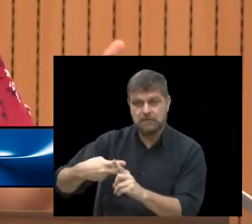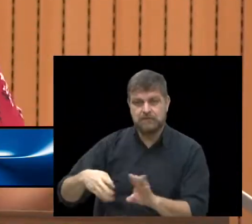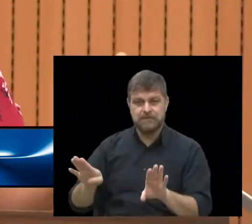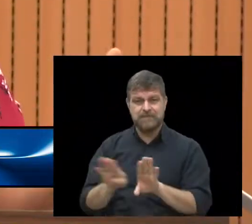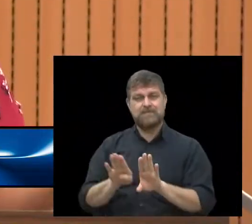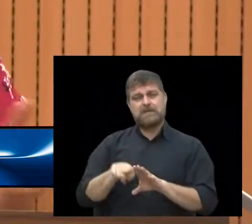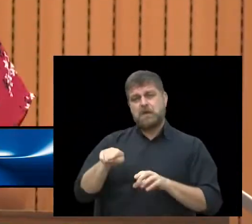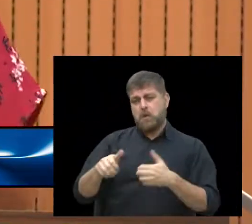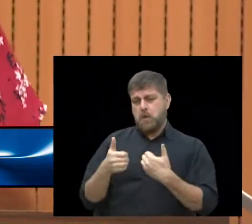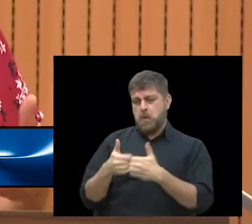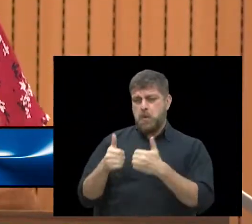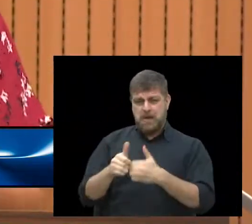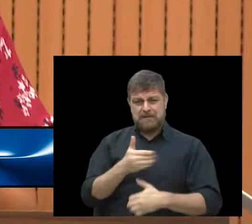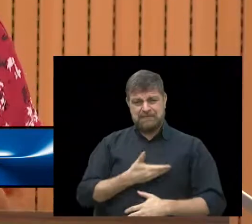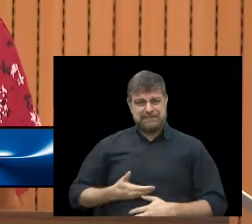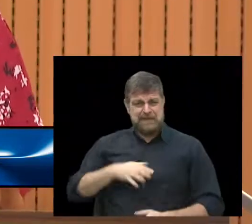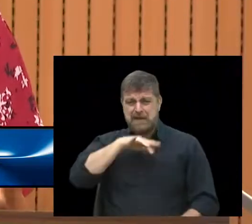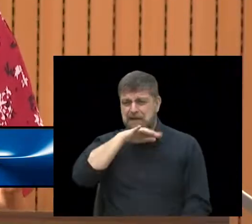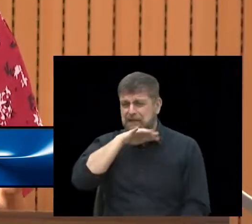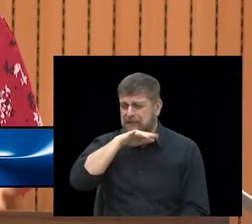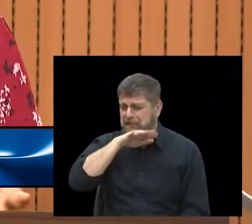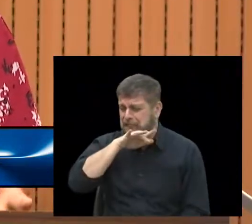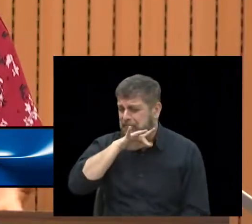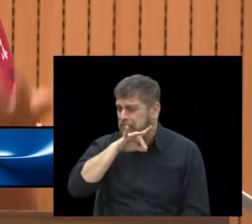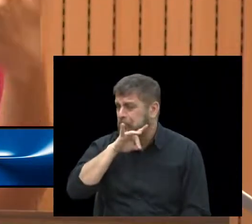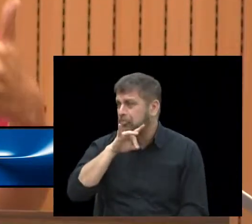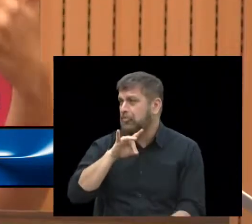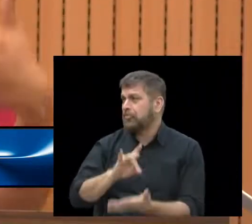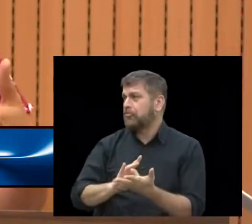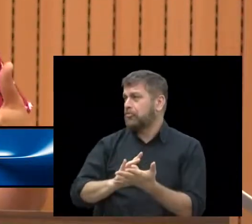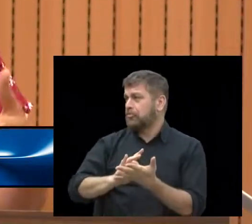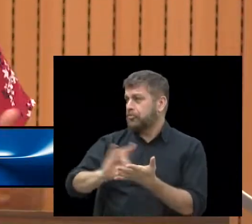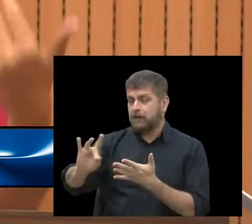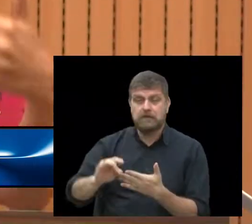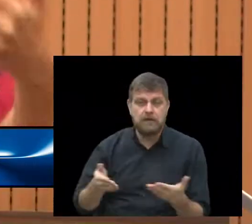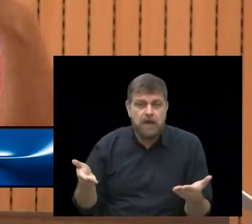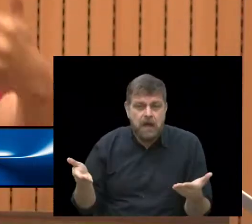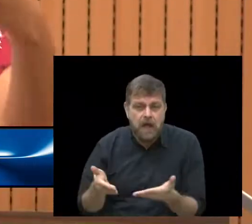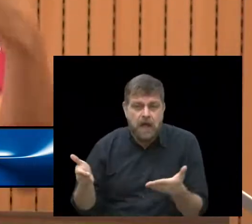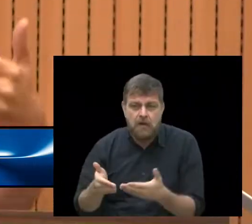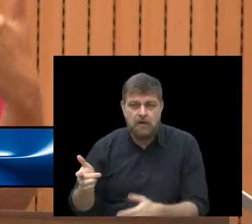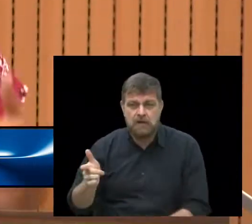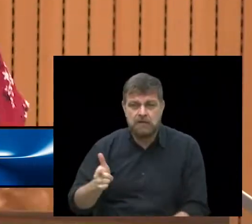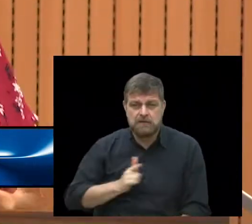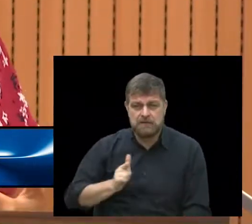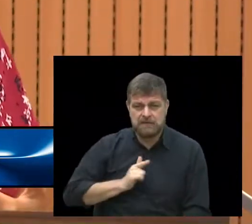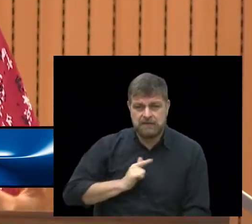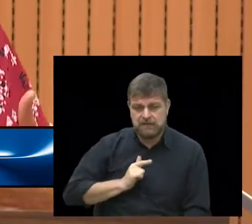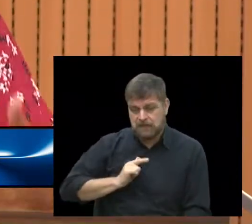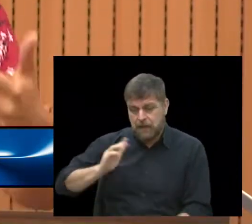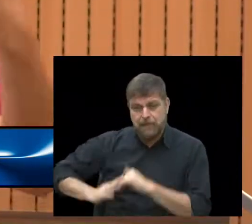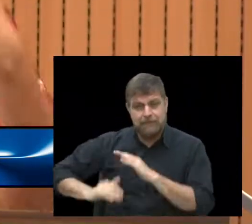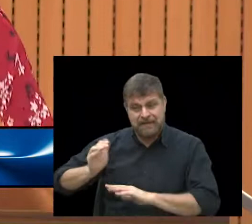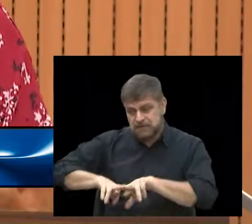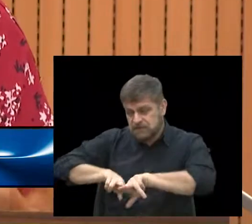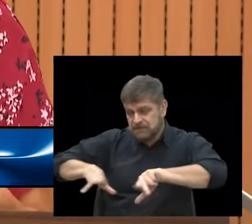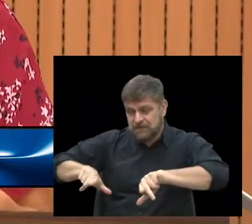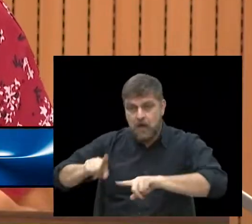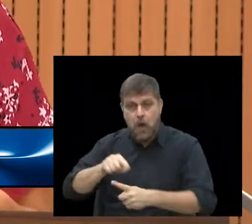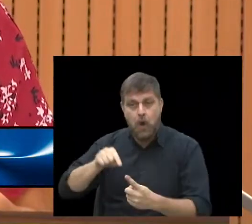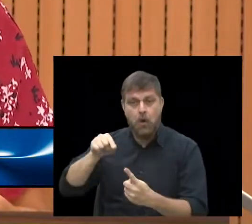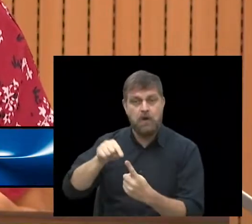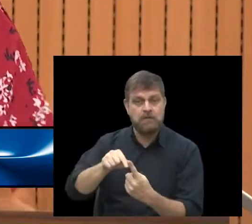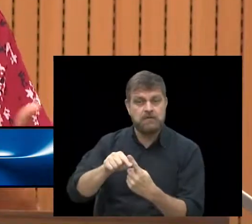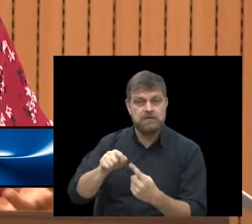o transporte terrível, horrível, que agora estão sendo tomadas várias medidas para